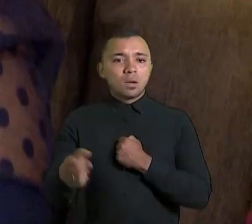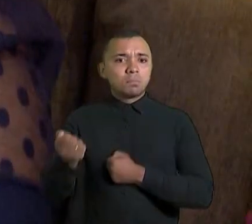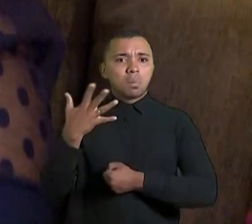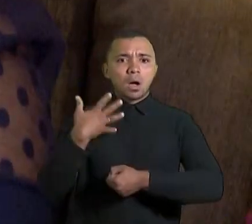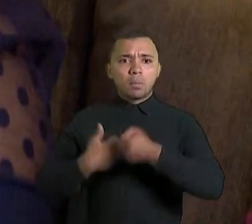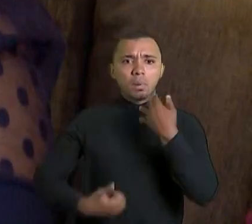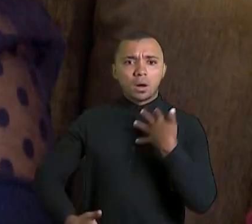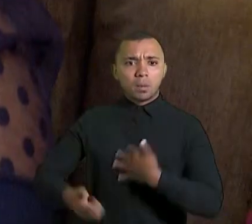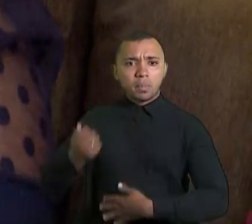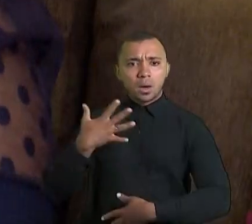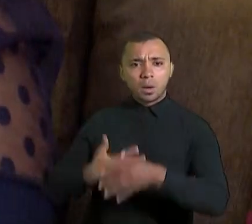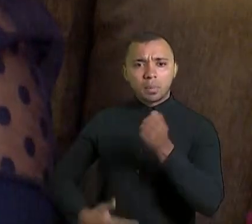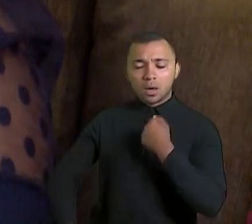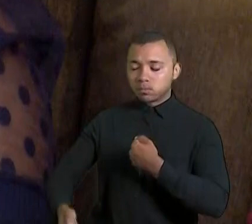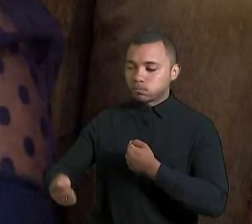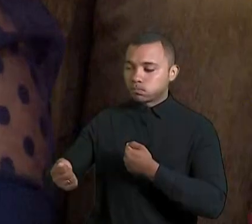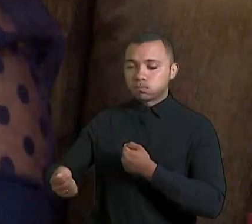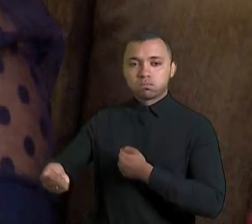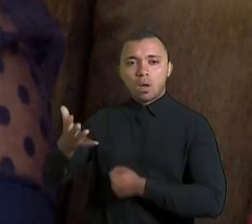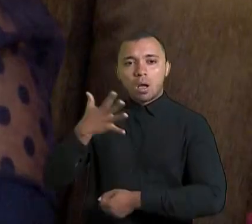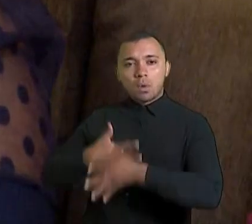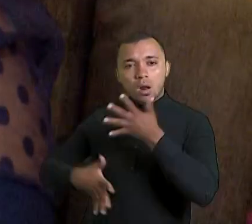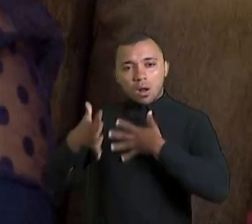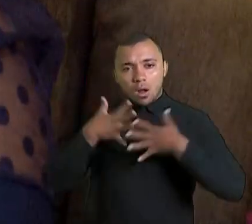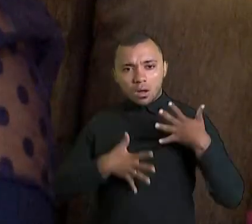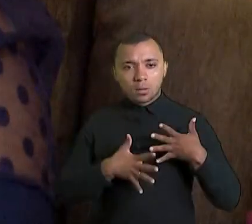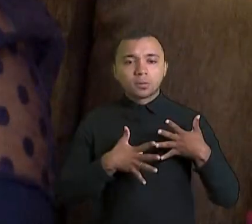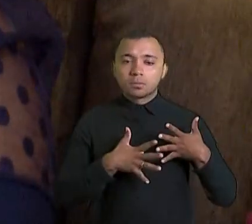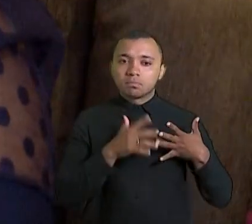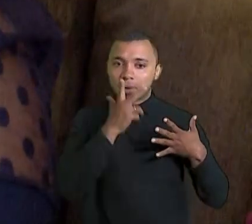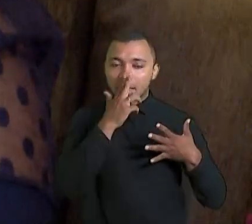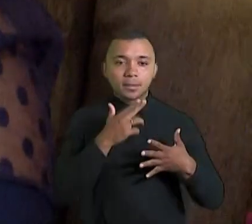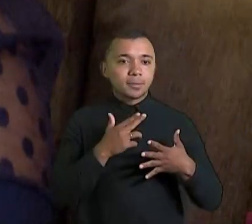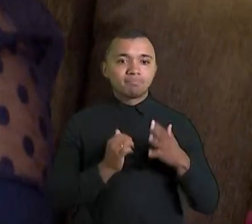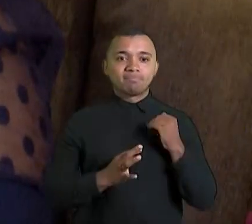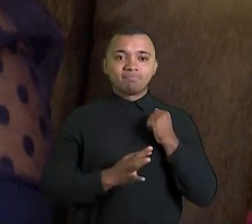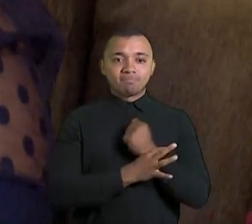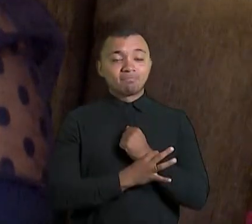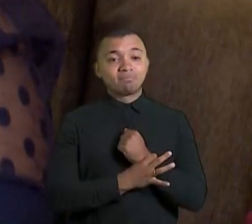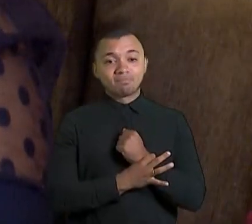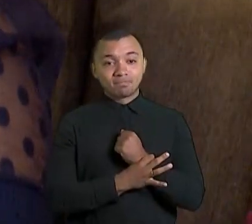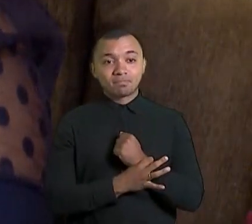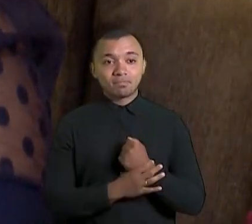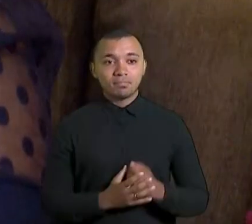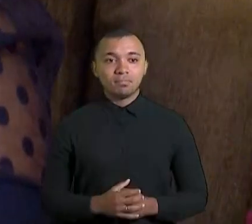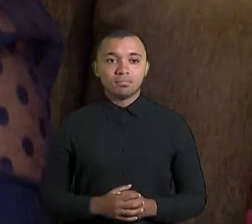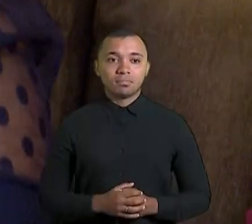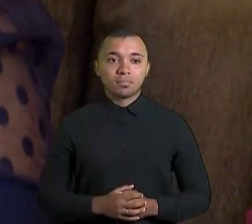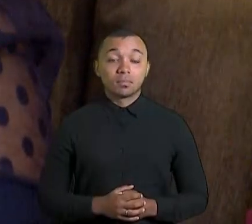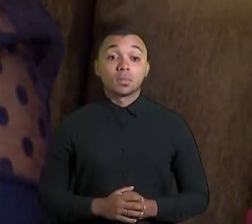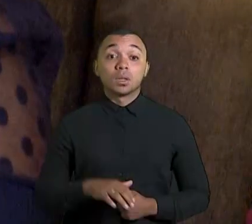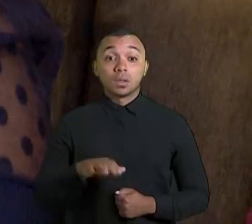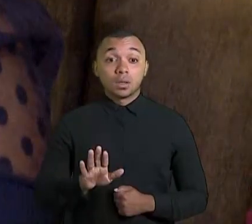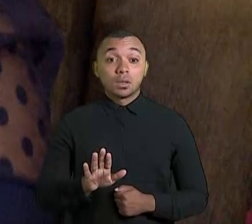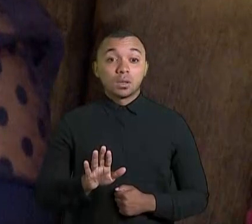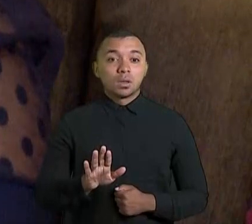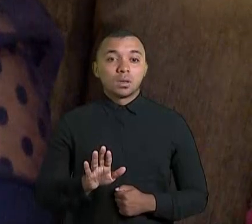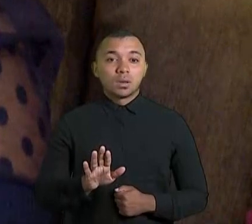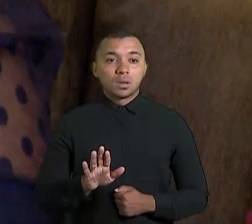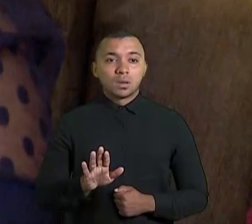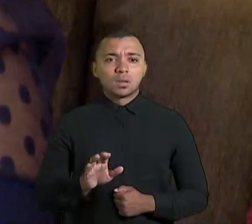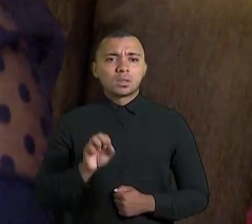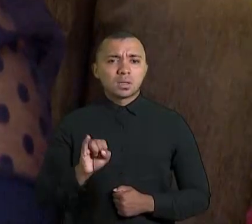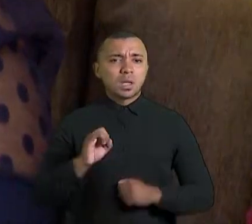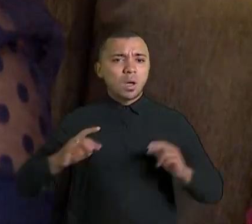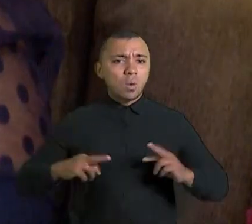que estão sentindo e com o tempo elas até esquecem. Não há barreiras quando se trata da subjetividade